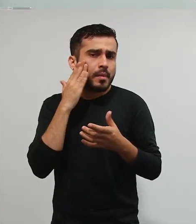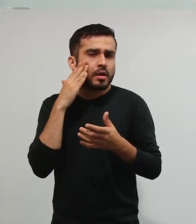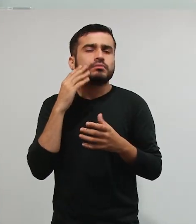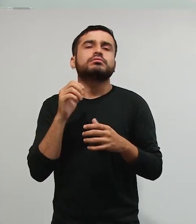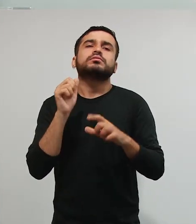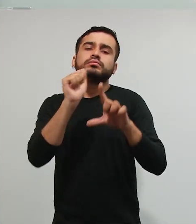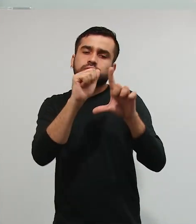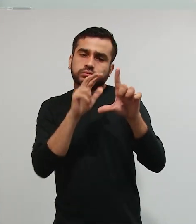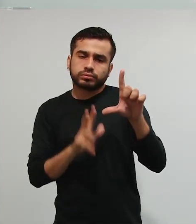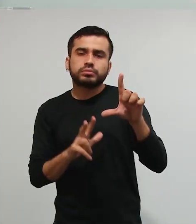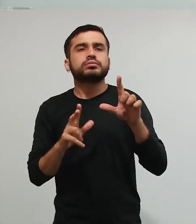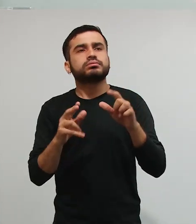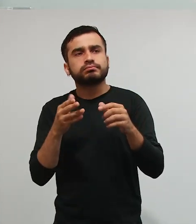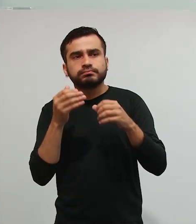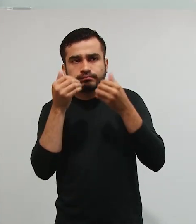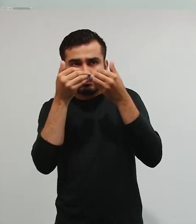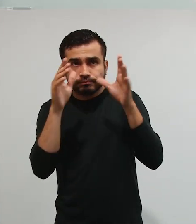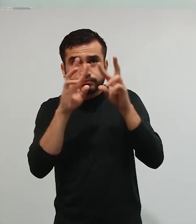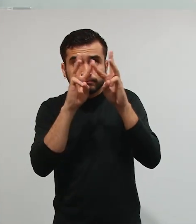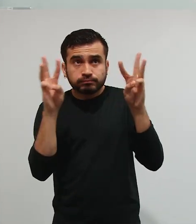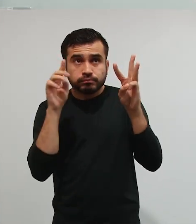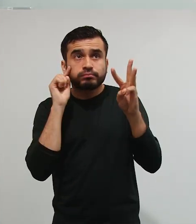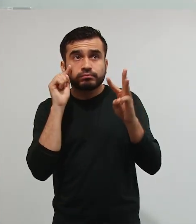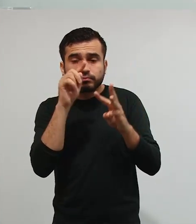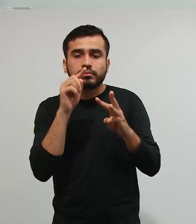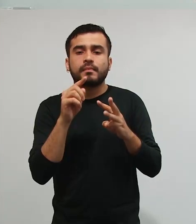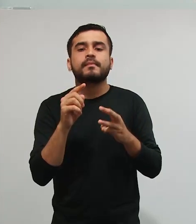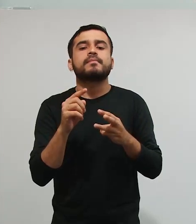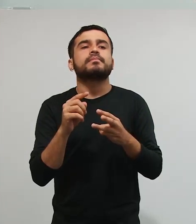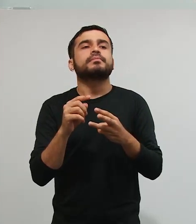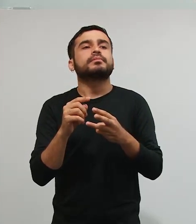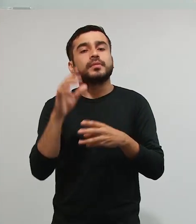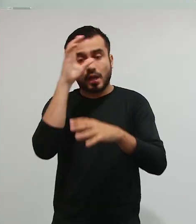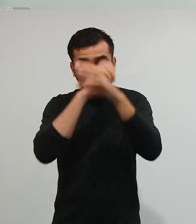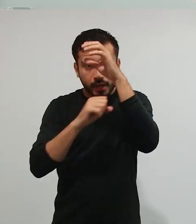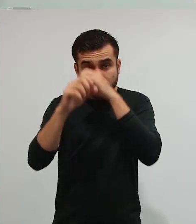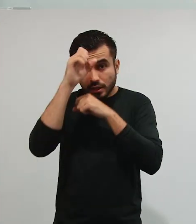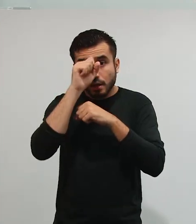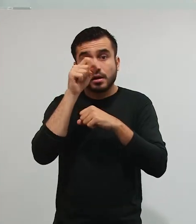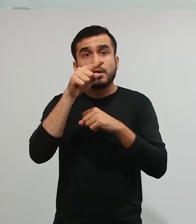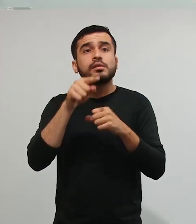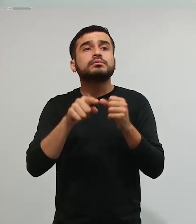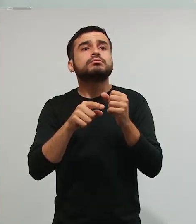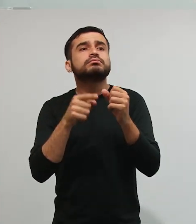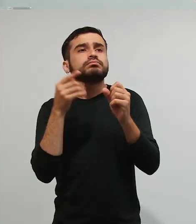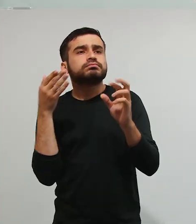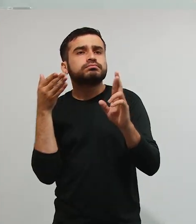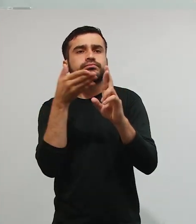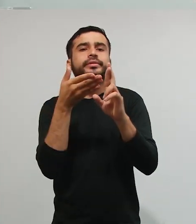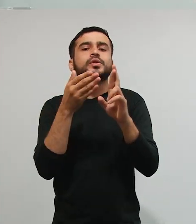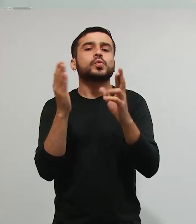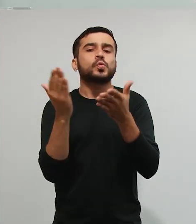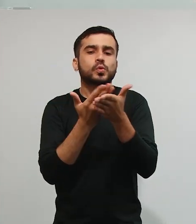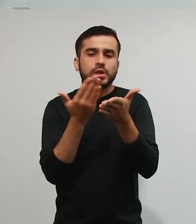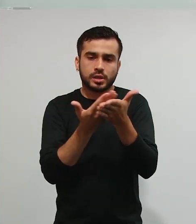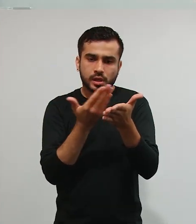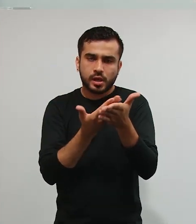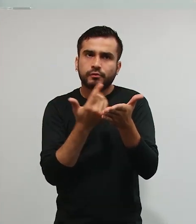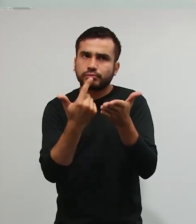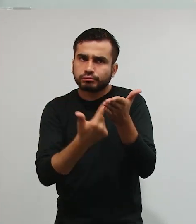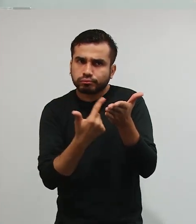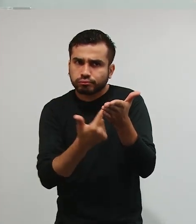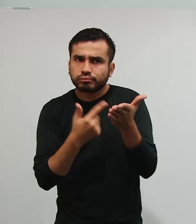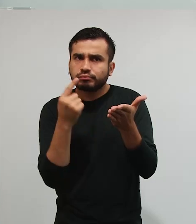acesse o ambiente virtual de aprendizagem, né, acesse o ambiente virtual de aprendizagem, consulte os livros e,